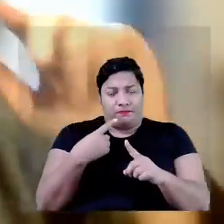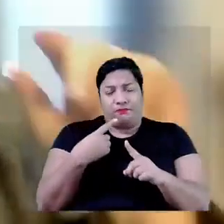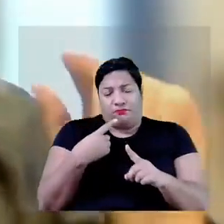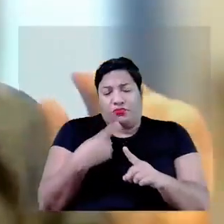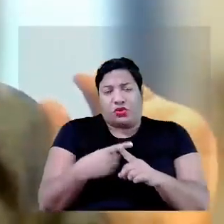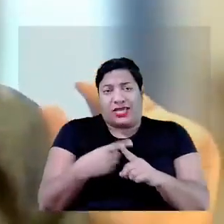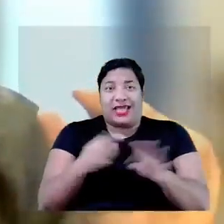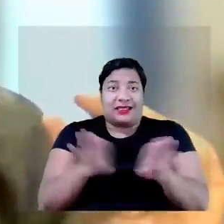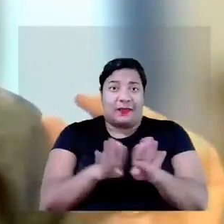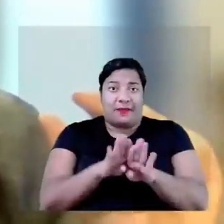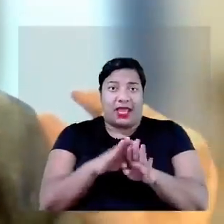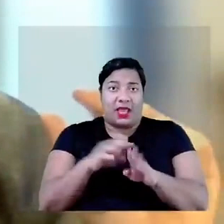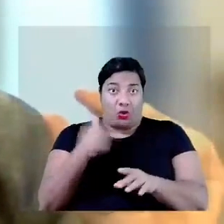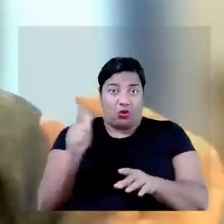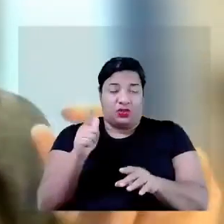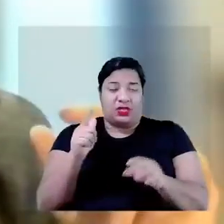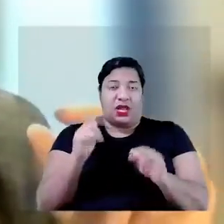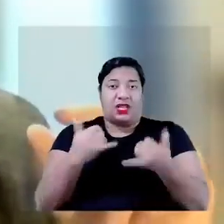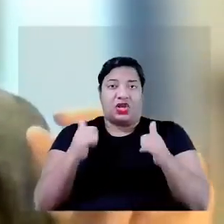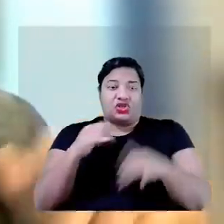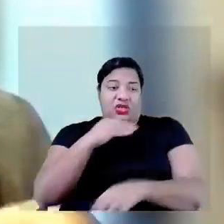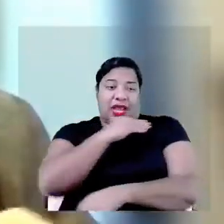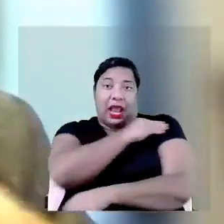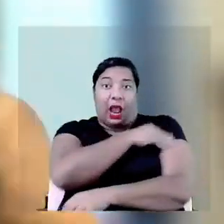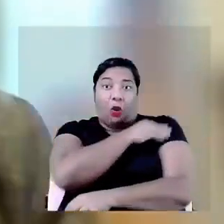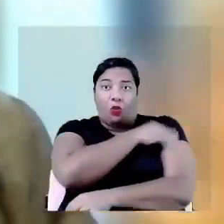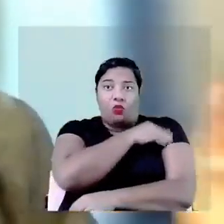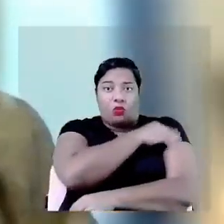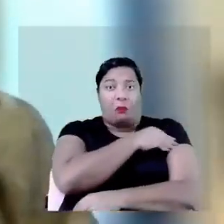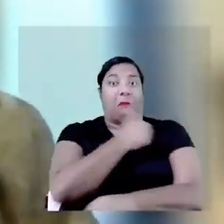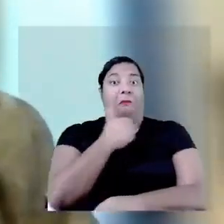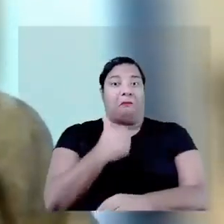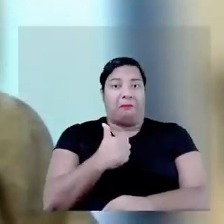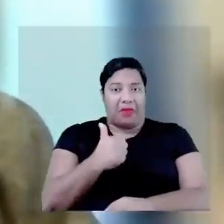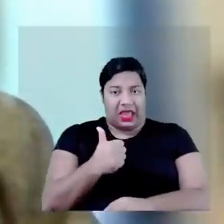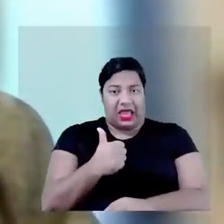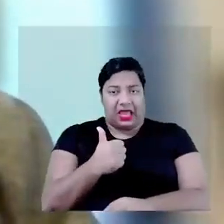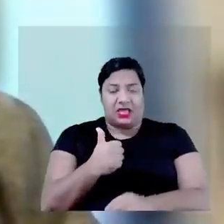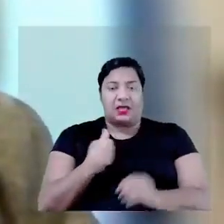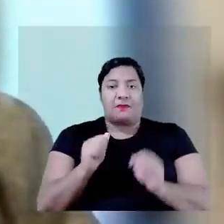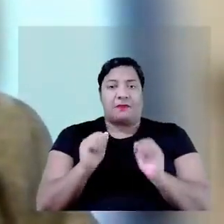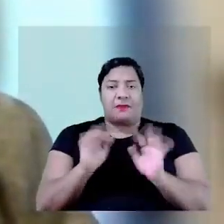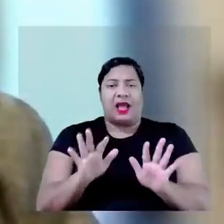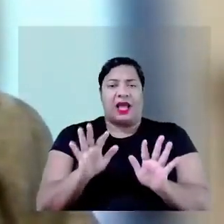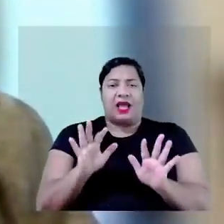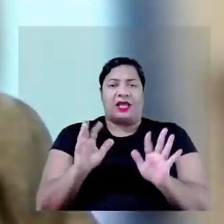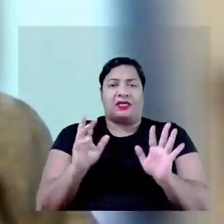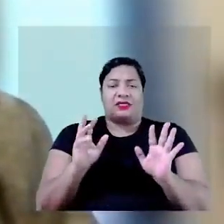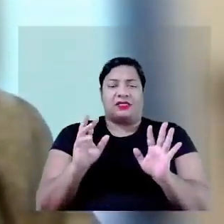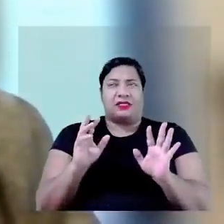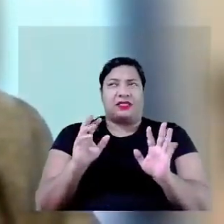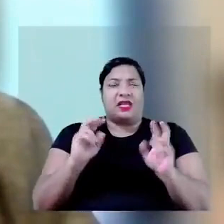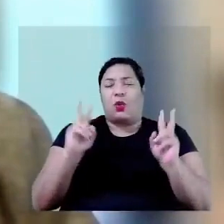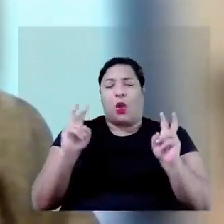bem? Mas estendo isso para a questão geral do consumo energético no